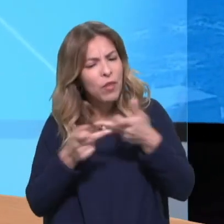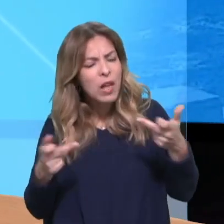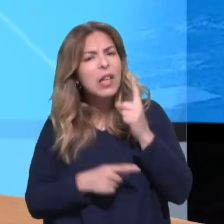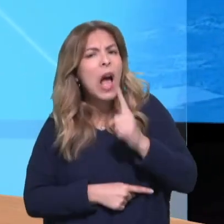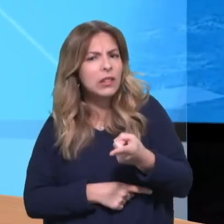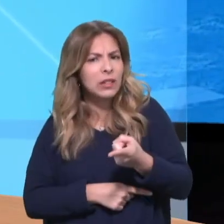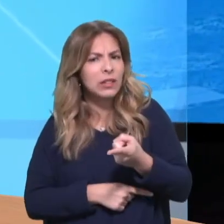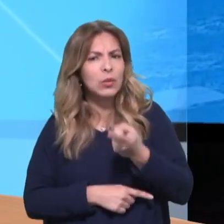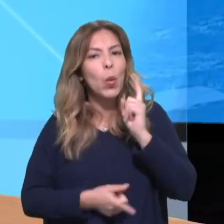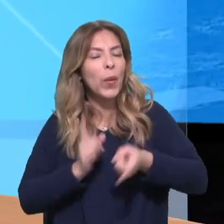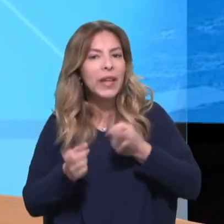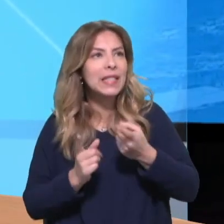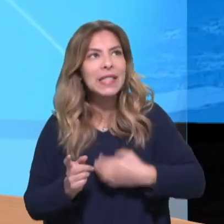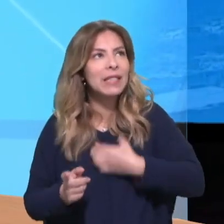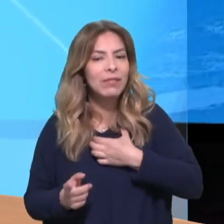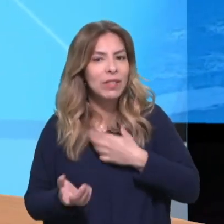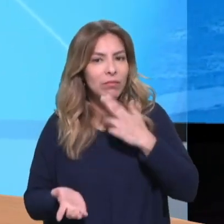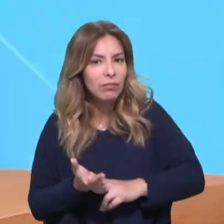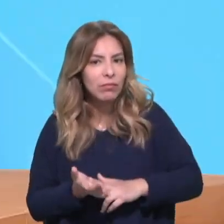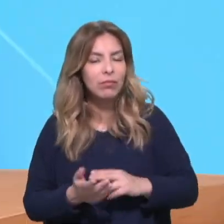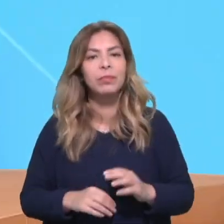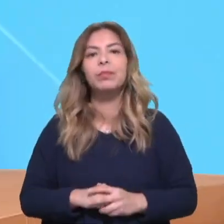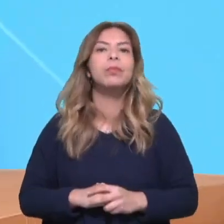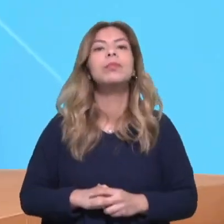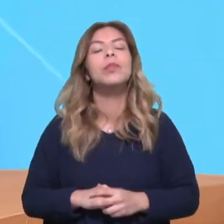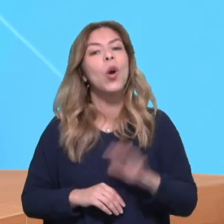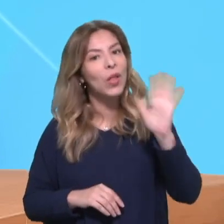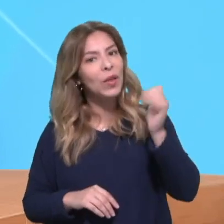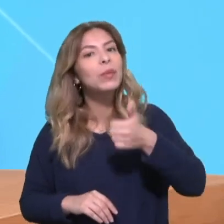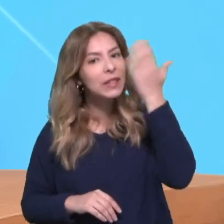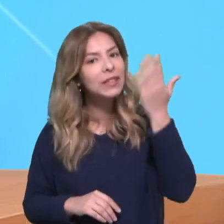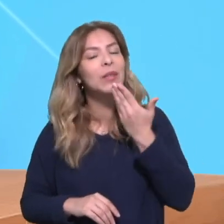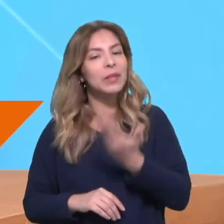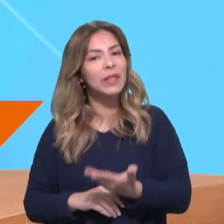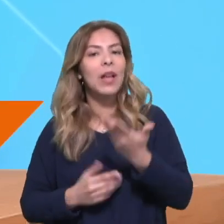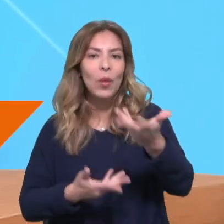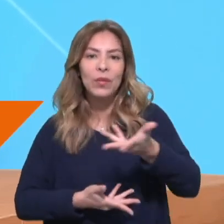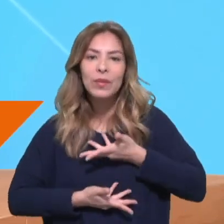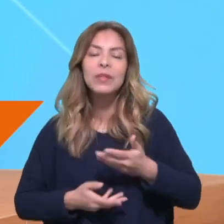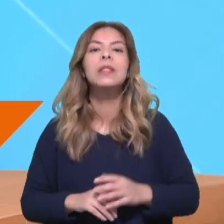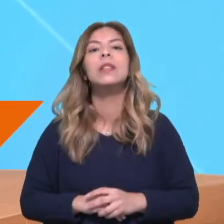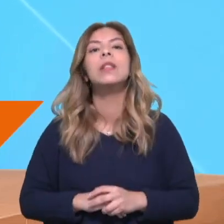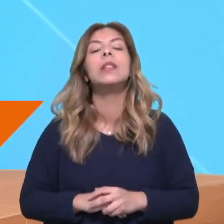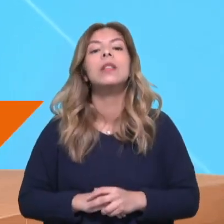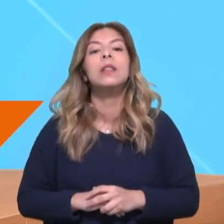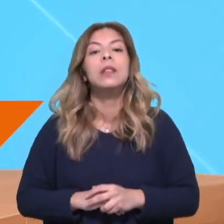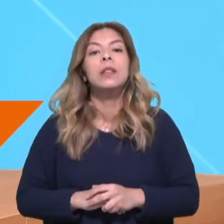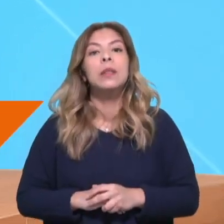contextualizando o significado destas celebrações neste tempo. Muito bem, bom dia, muito obrigado pelo convite. É com muito gosto